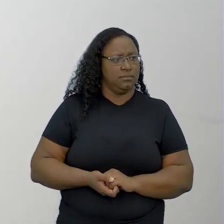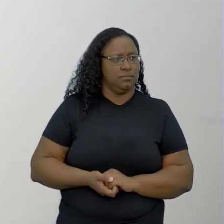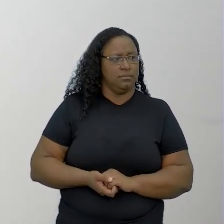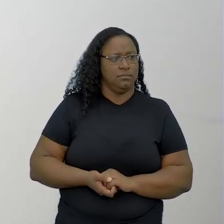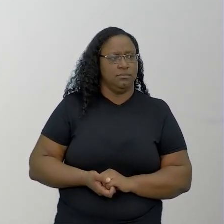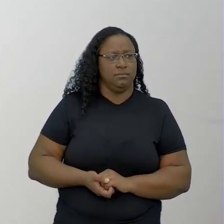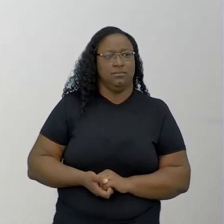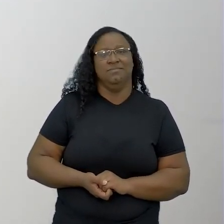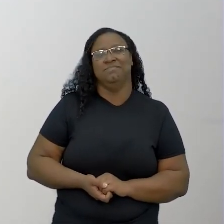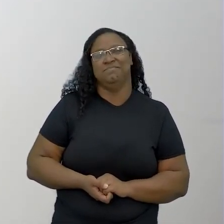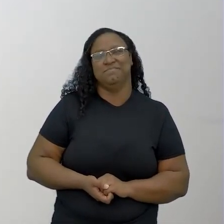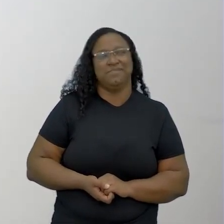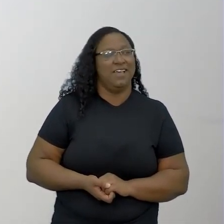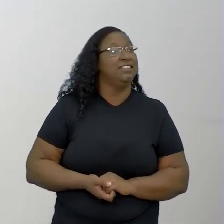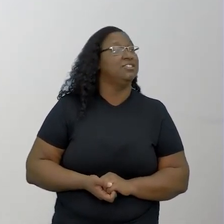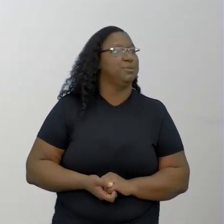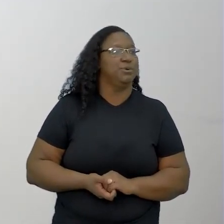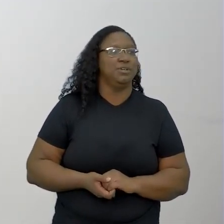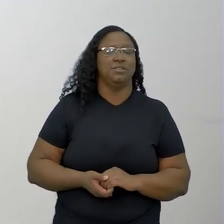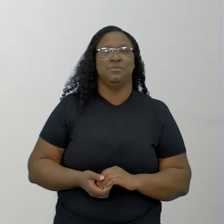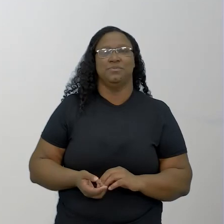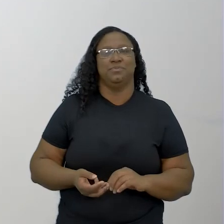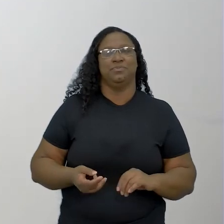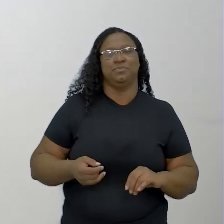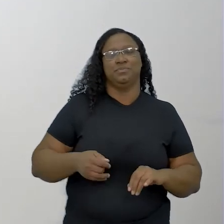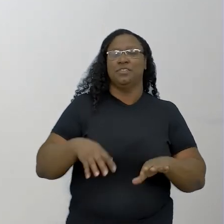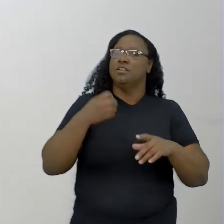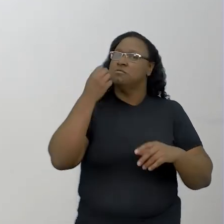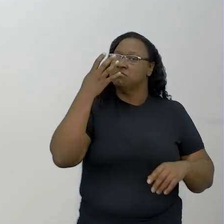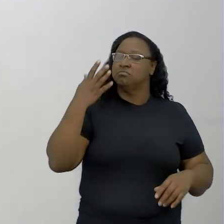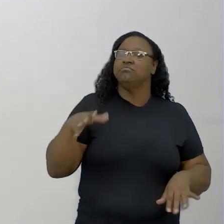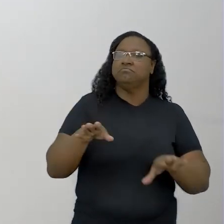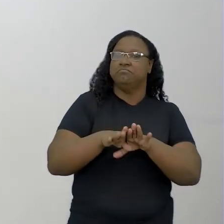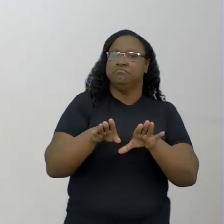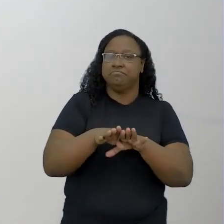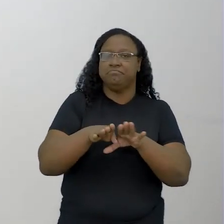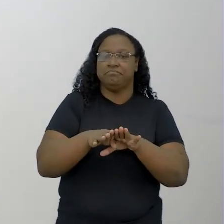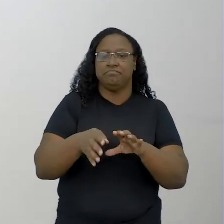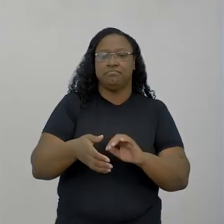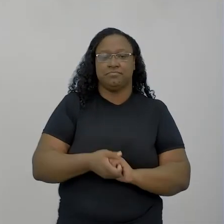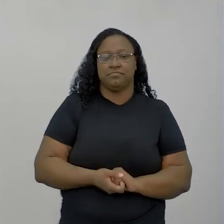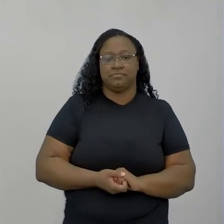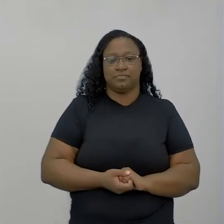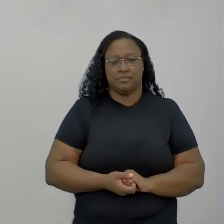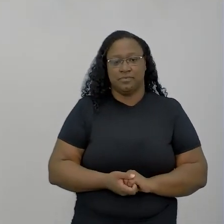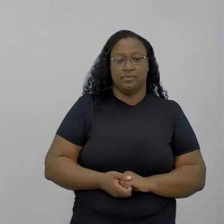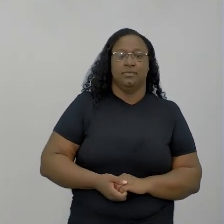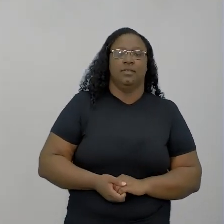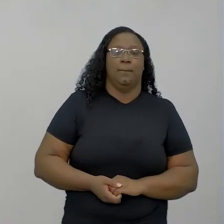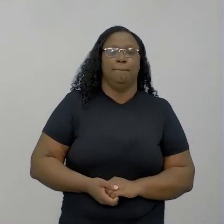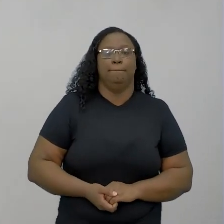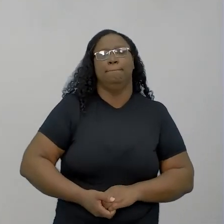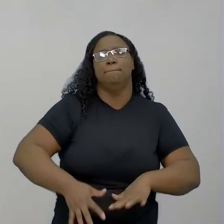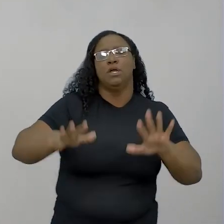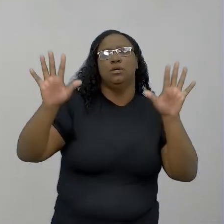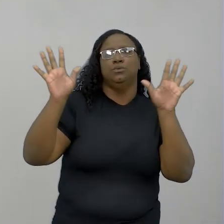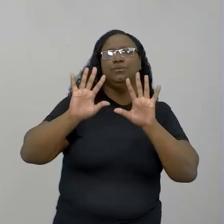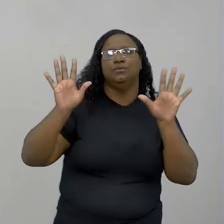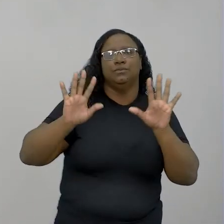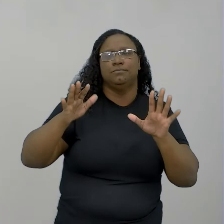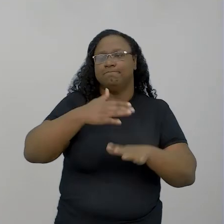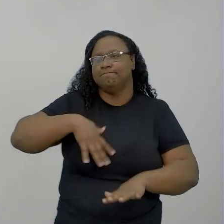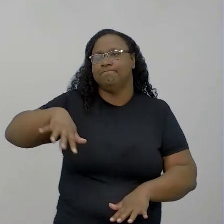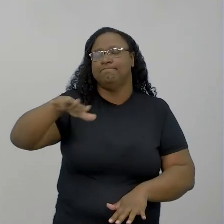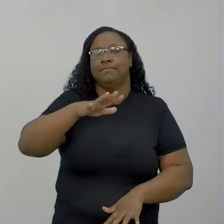mais vendo o site. Já chegamos ao fim, Pri. Mas já, puxa vida. Manda um tchau pra galera. Guerreiro, muito obrigada pelo